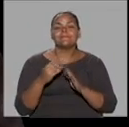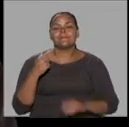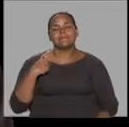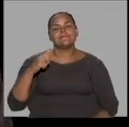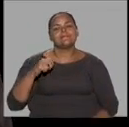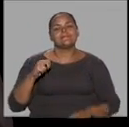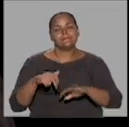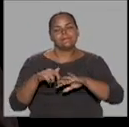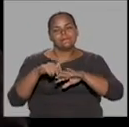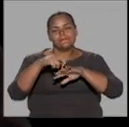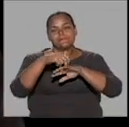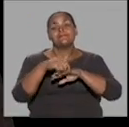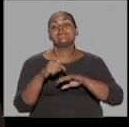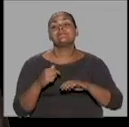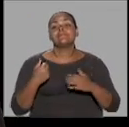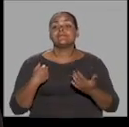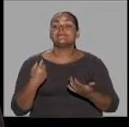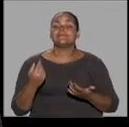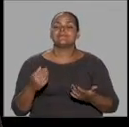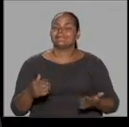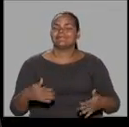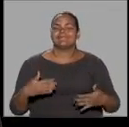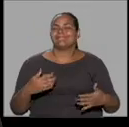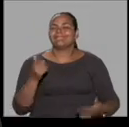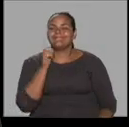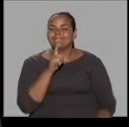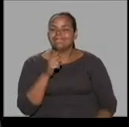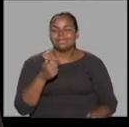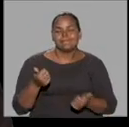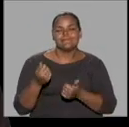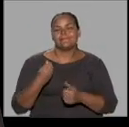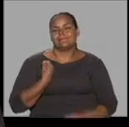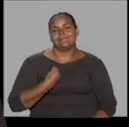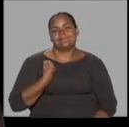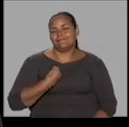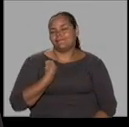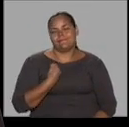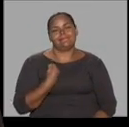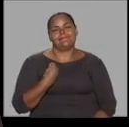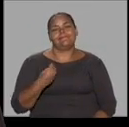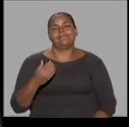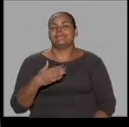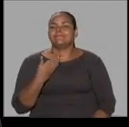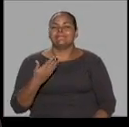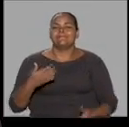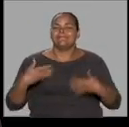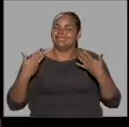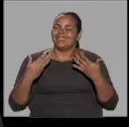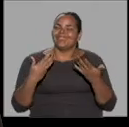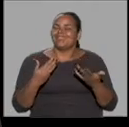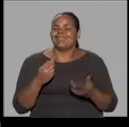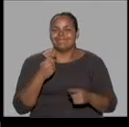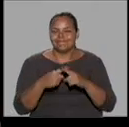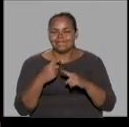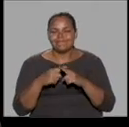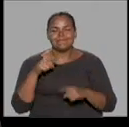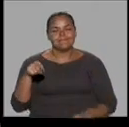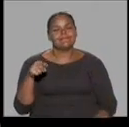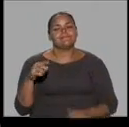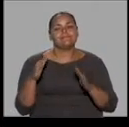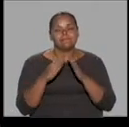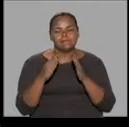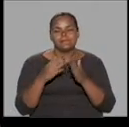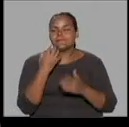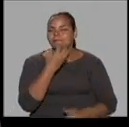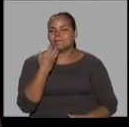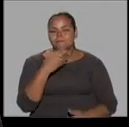Aí eu subi e aí, pô, tudo fluiu, assim, na minha vida. A partir dali, fiquei encantado porque ele produzia muita coisa